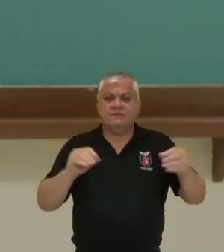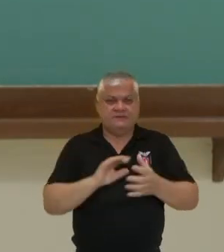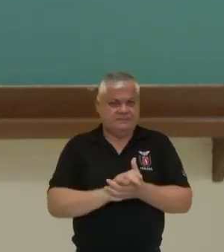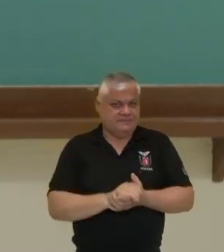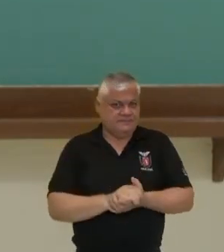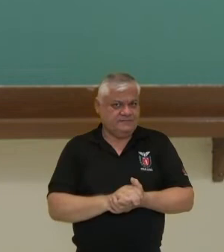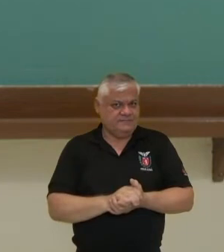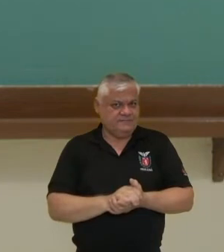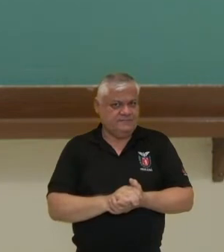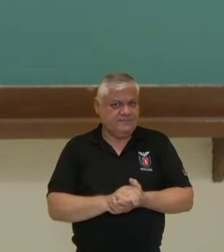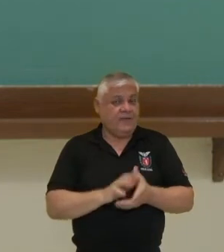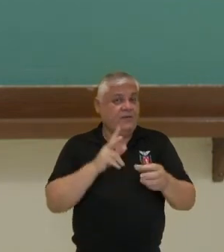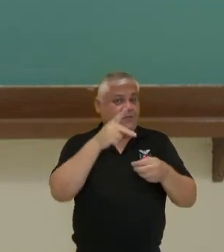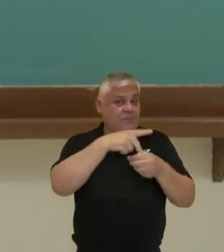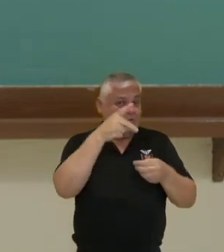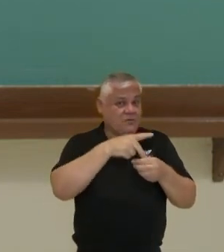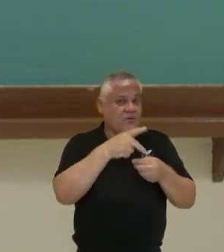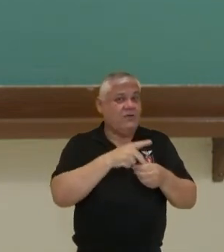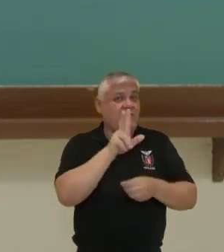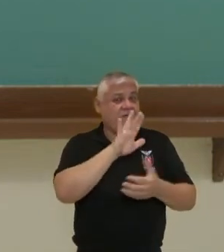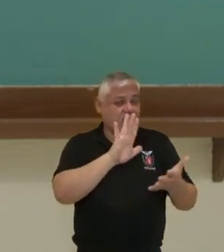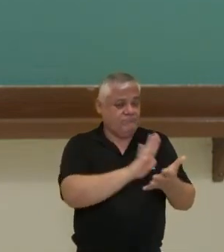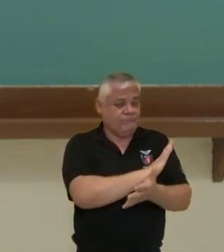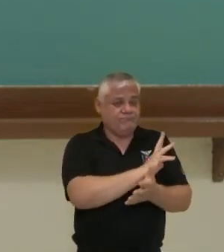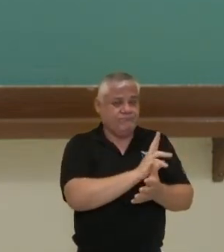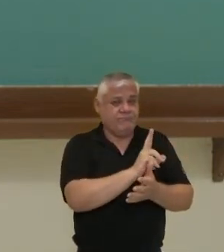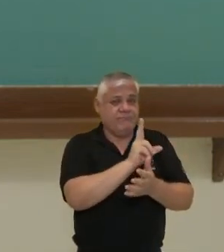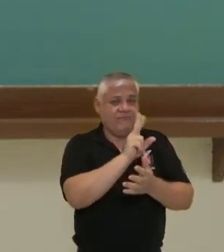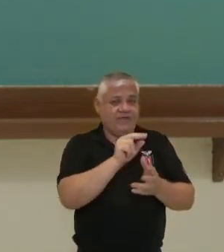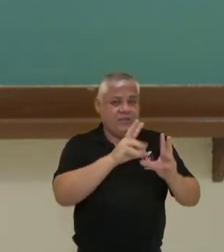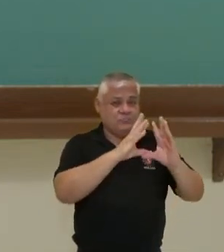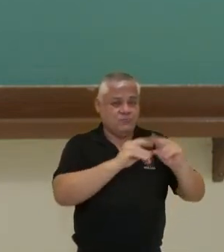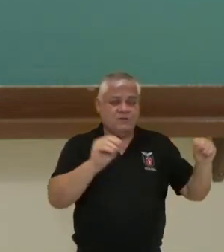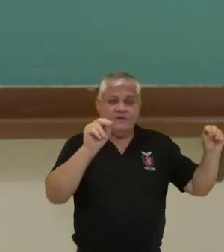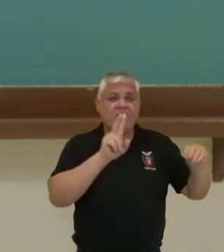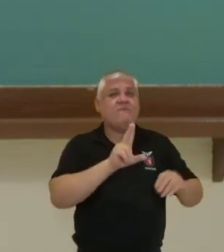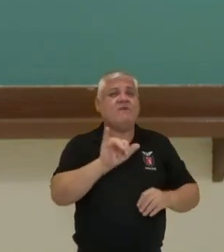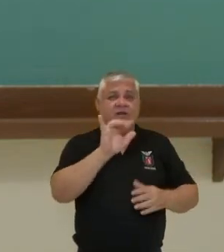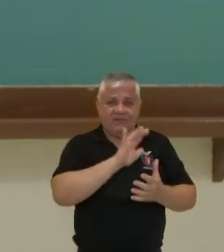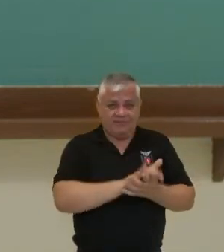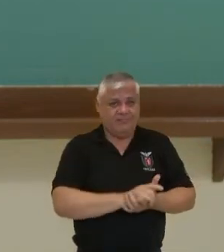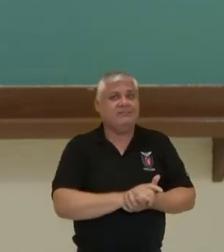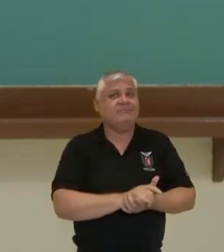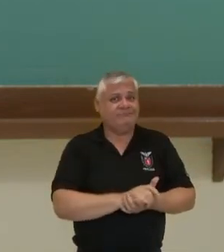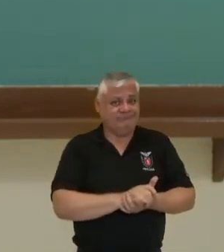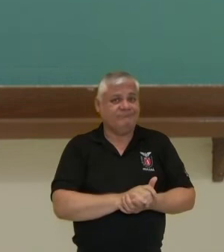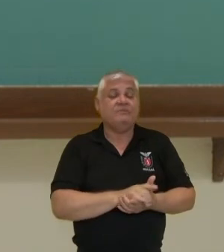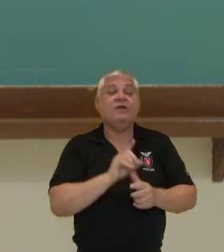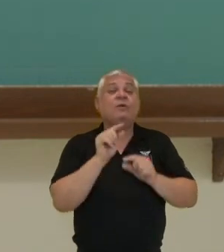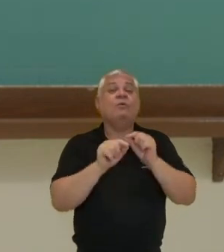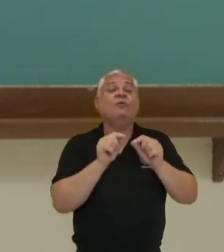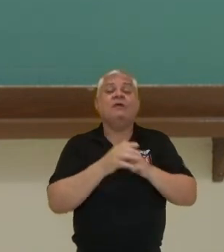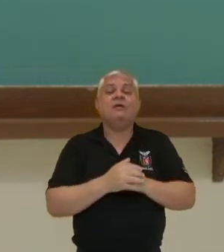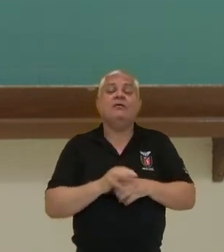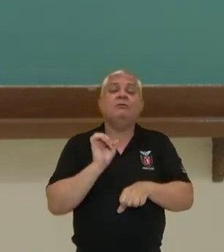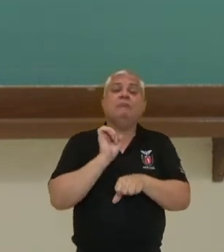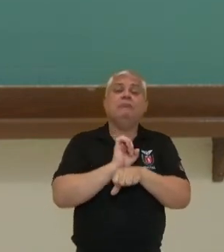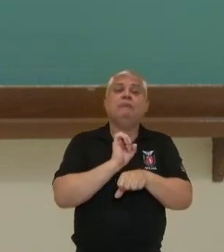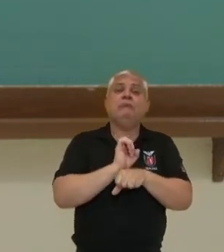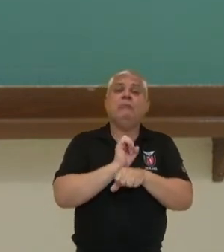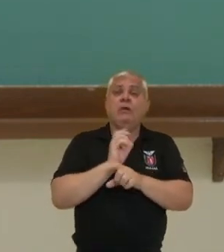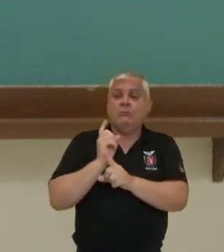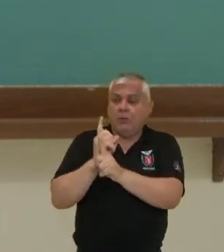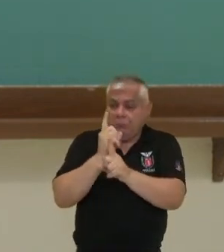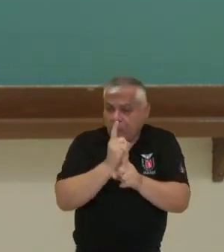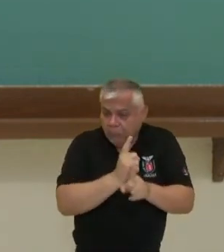o petróleo for finito não não vai se renovar então pouco tempo EA previsão é se não for